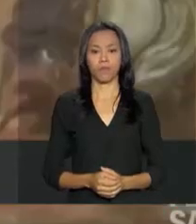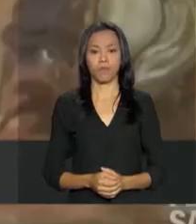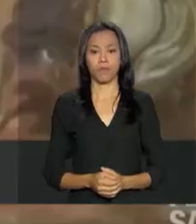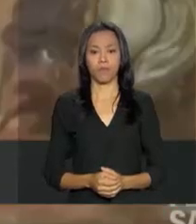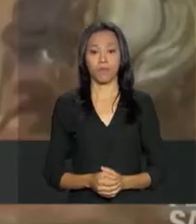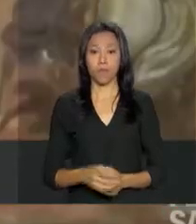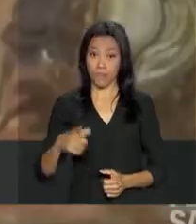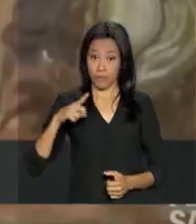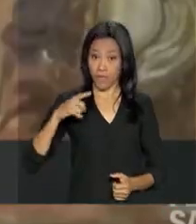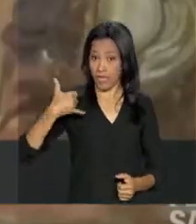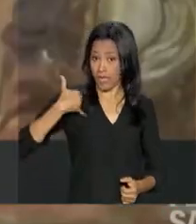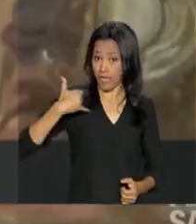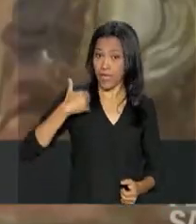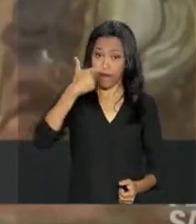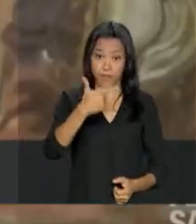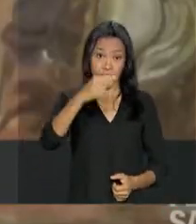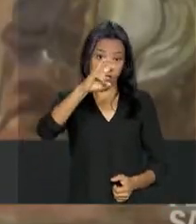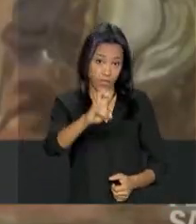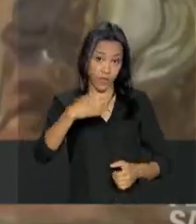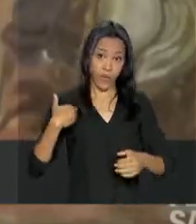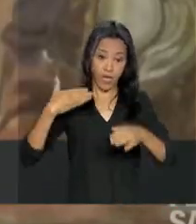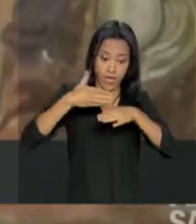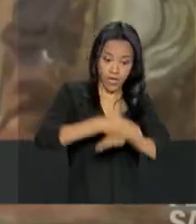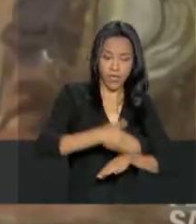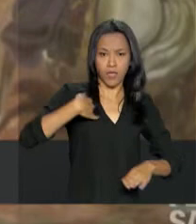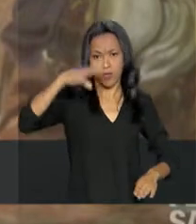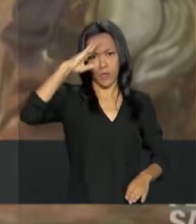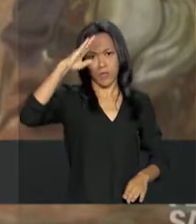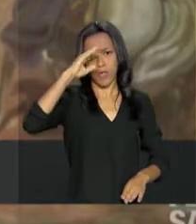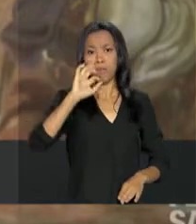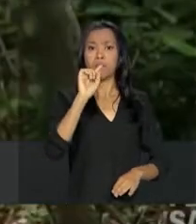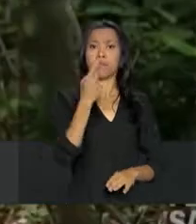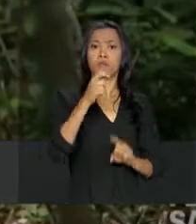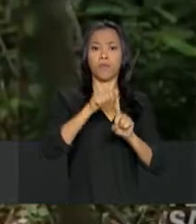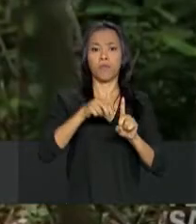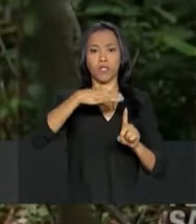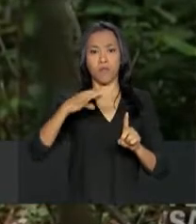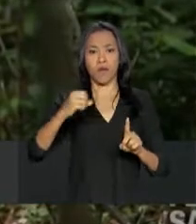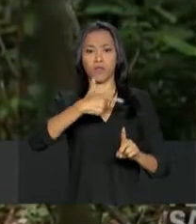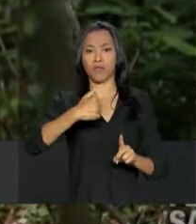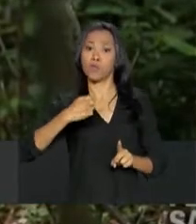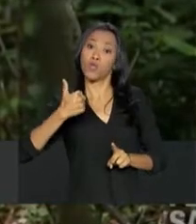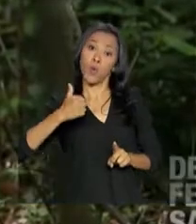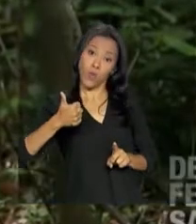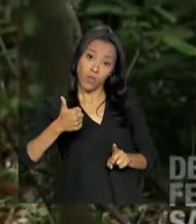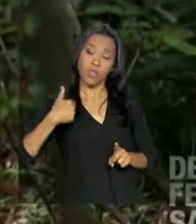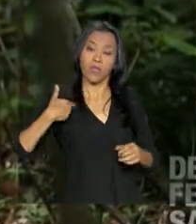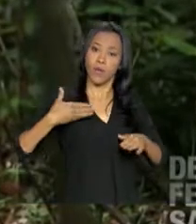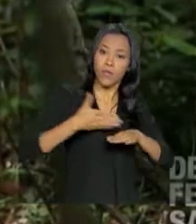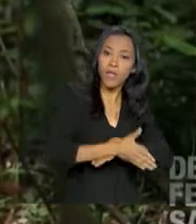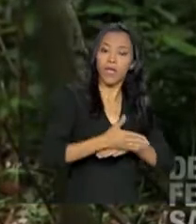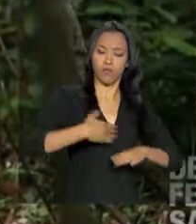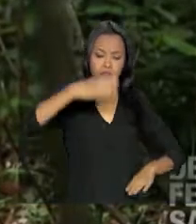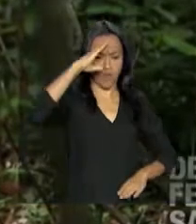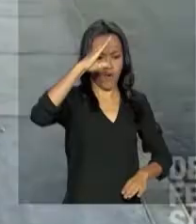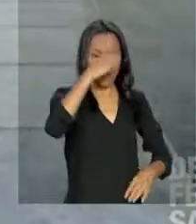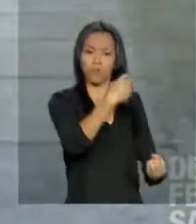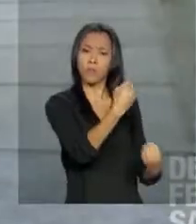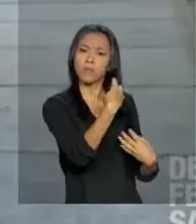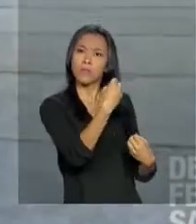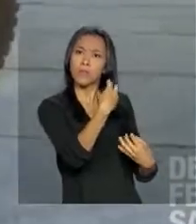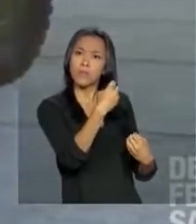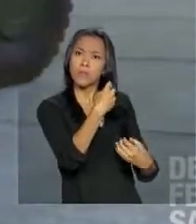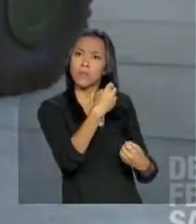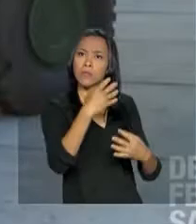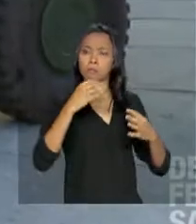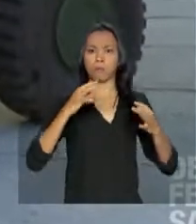Eu tenho 25 anos, ingressei nas Forças Armadas em 1º de março de 2011. Desde que a gente entra no quartel, os ensinamentos são como